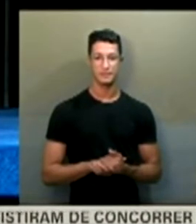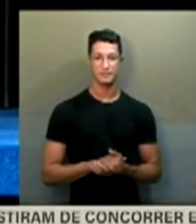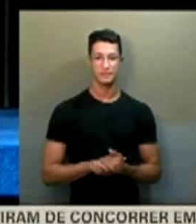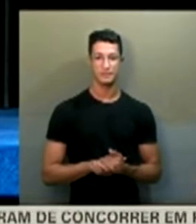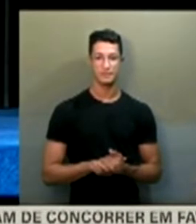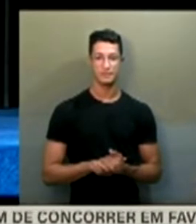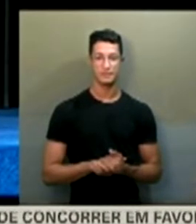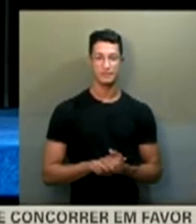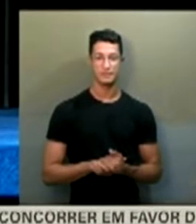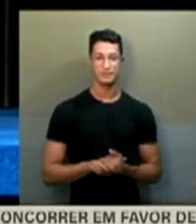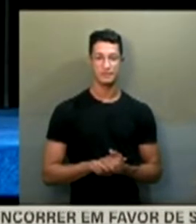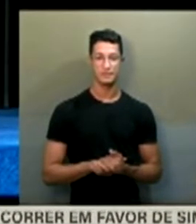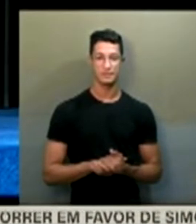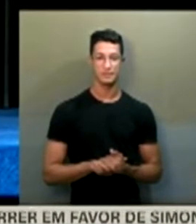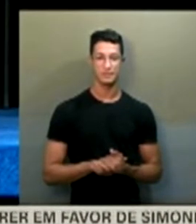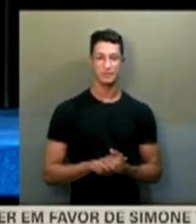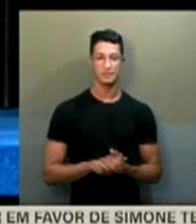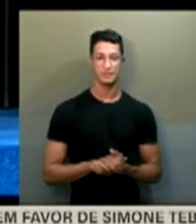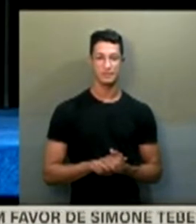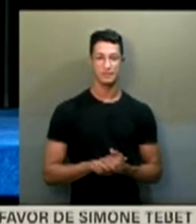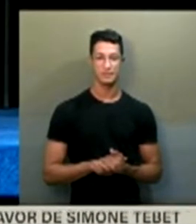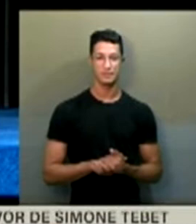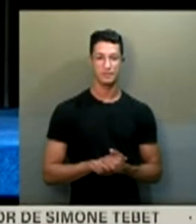Não, até agora não apareceu.